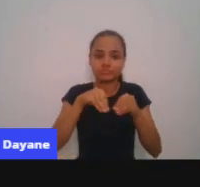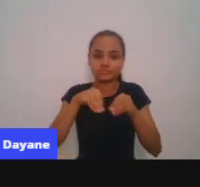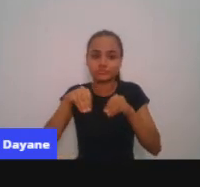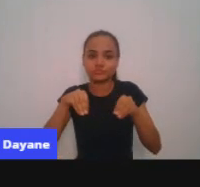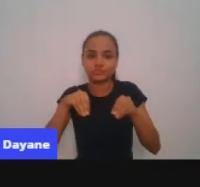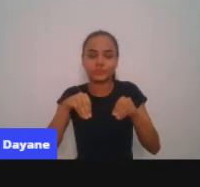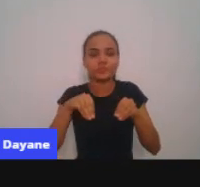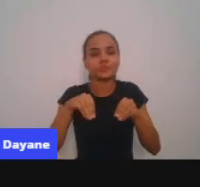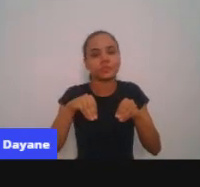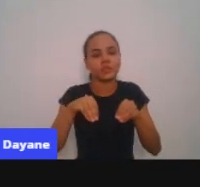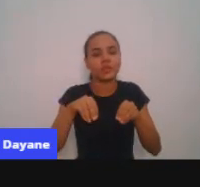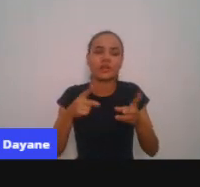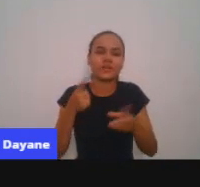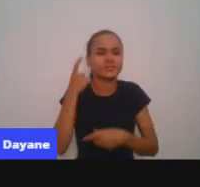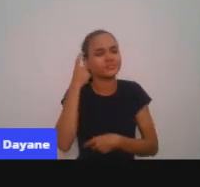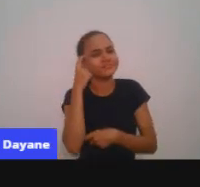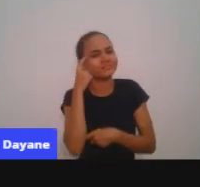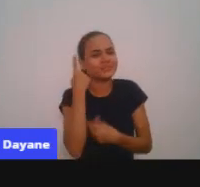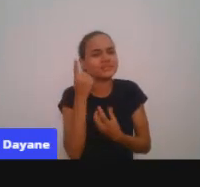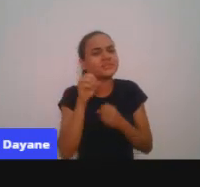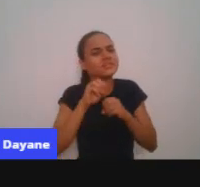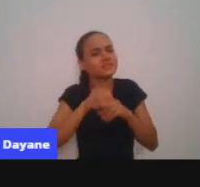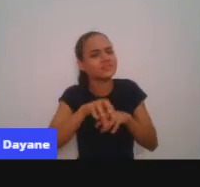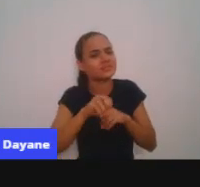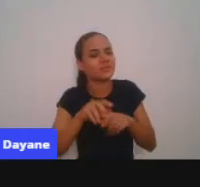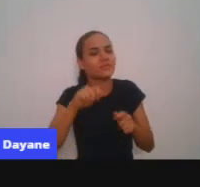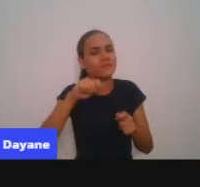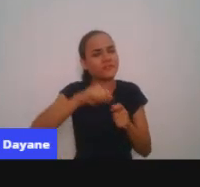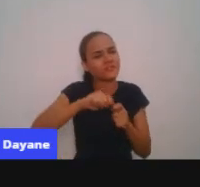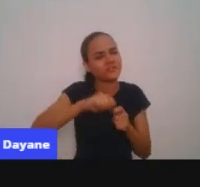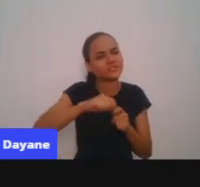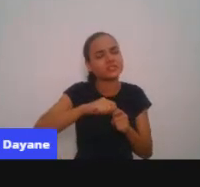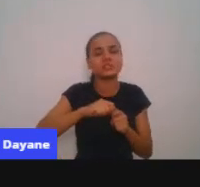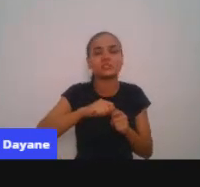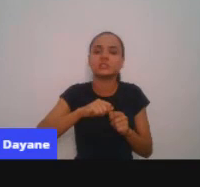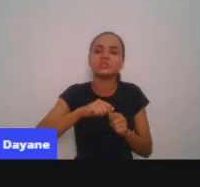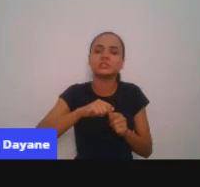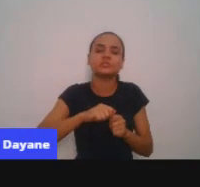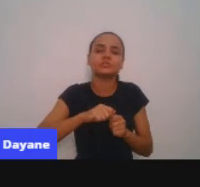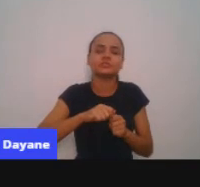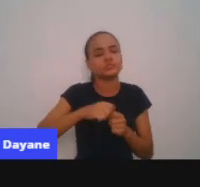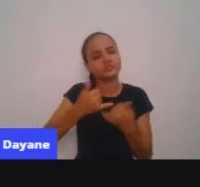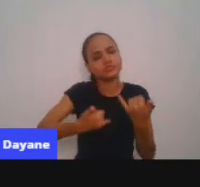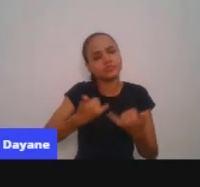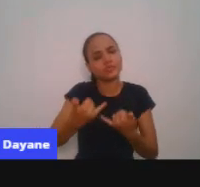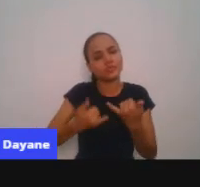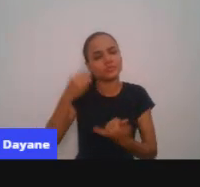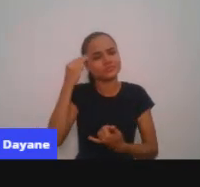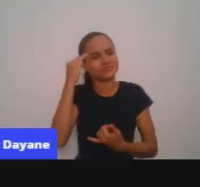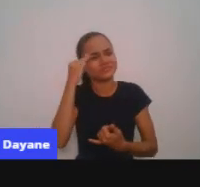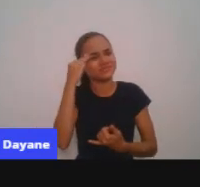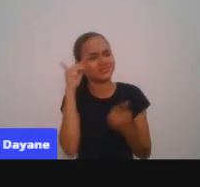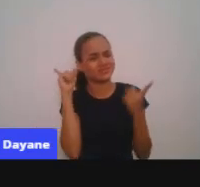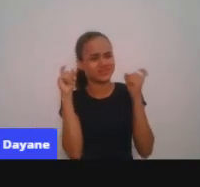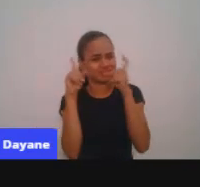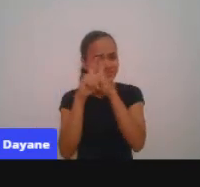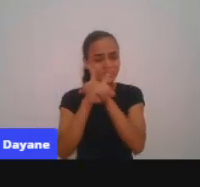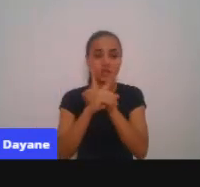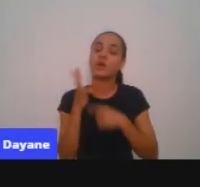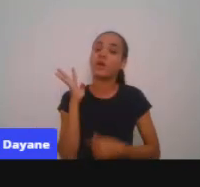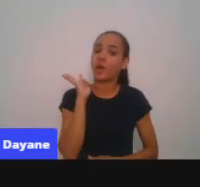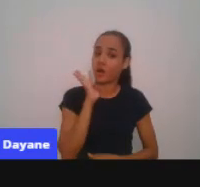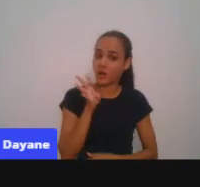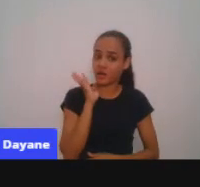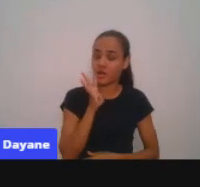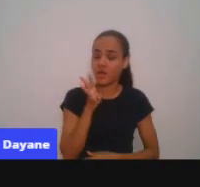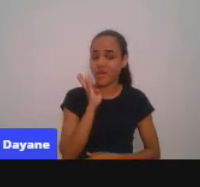fosse ensinar a fazer um jogo da memória, ele é bem complicado. Mas o legal da internet é que tem pessoas